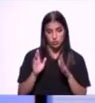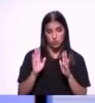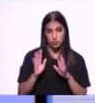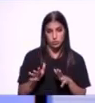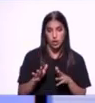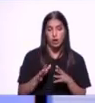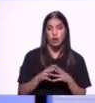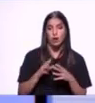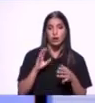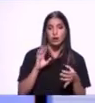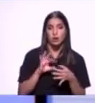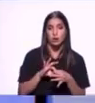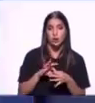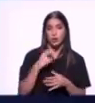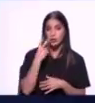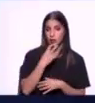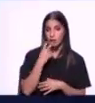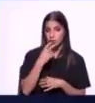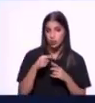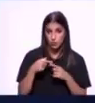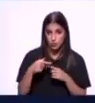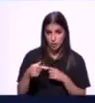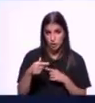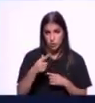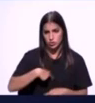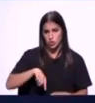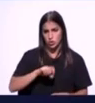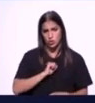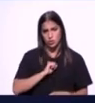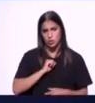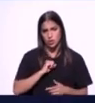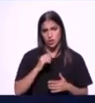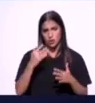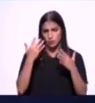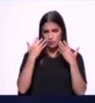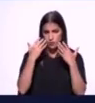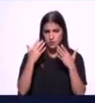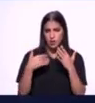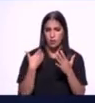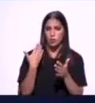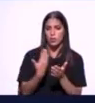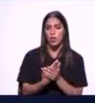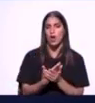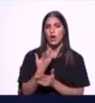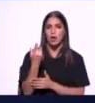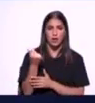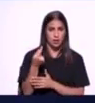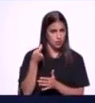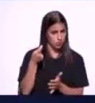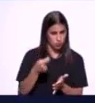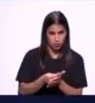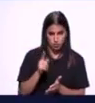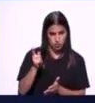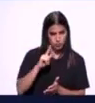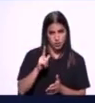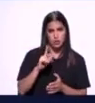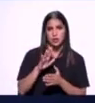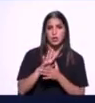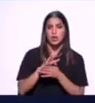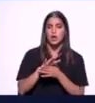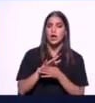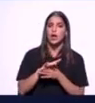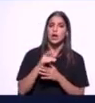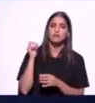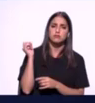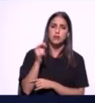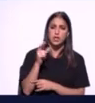edição do Dragões Diário, a nossa newsletter, que todas as manhãs chega gratuitamente às caixas de correio eletrónico de quem